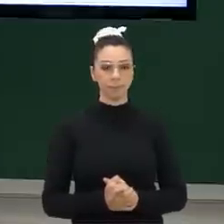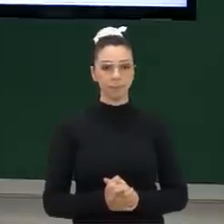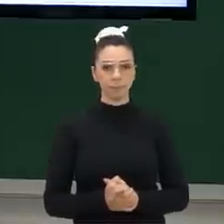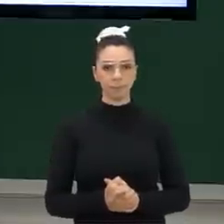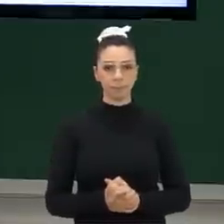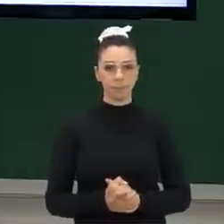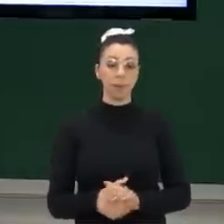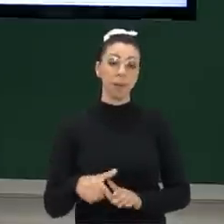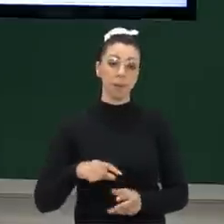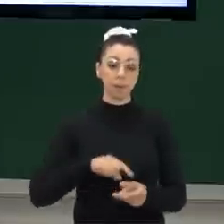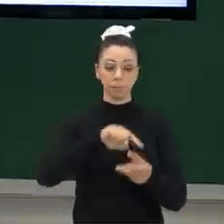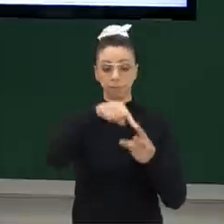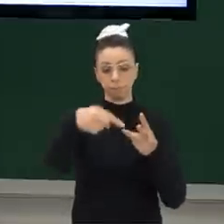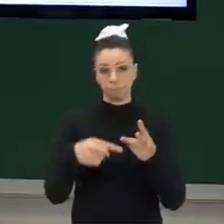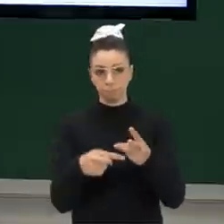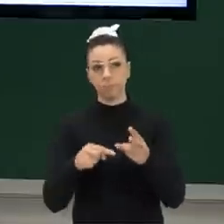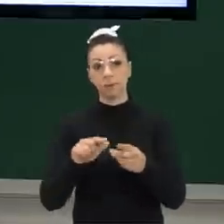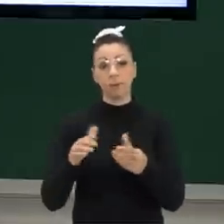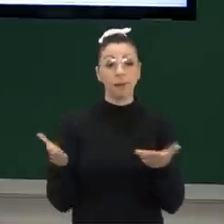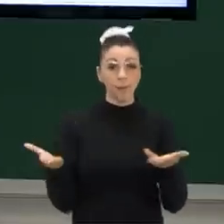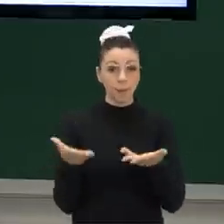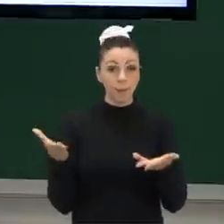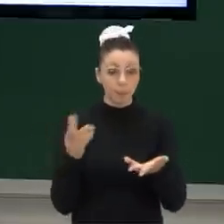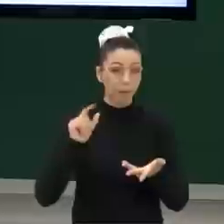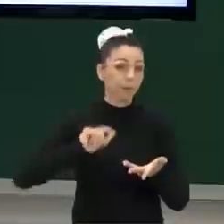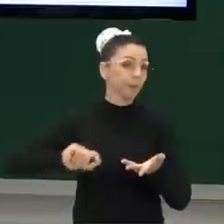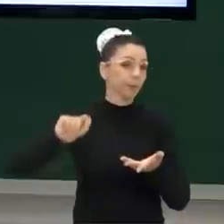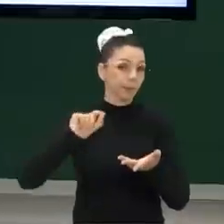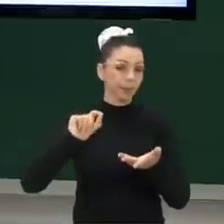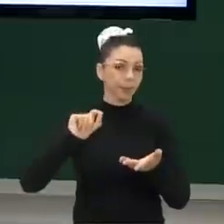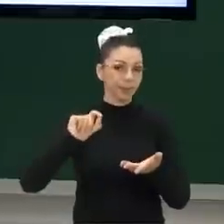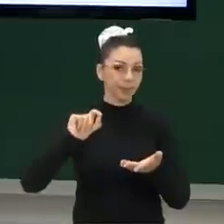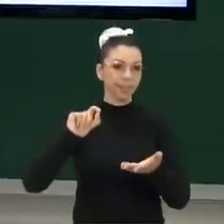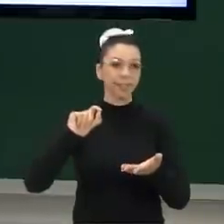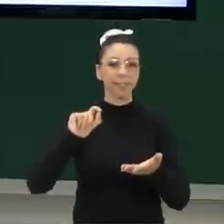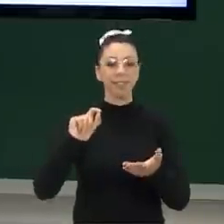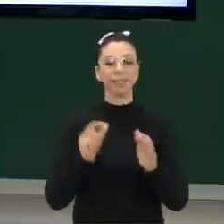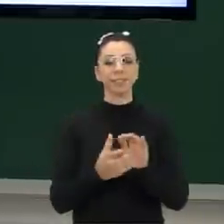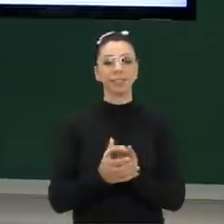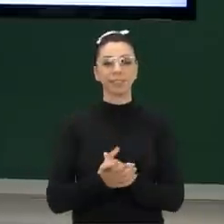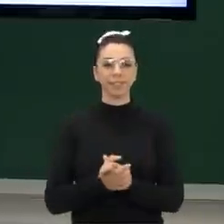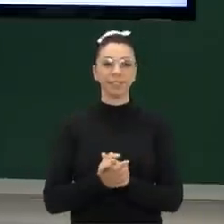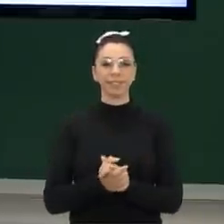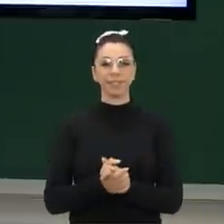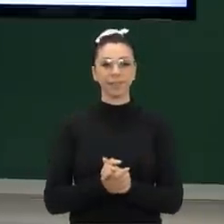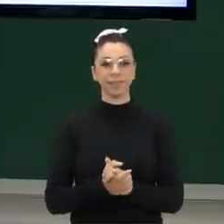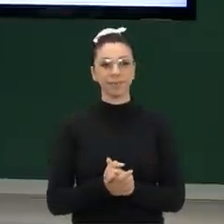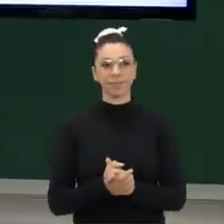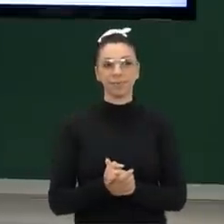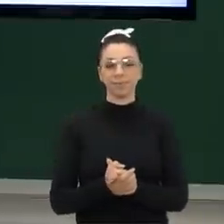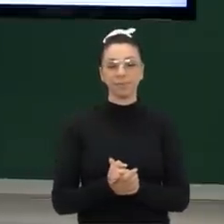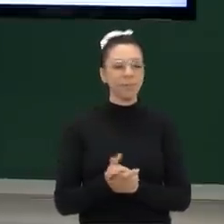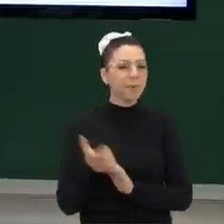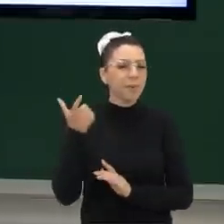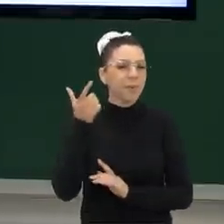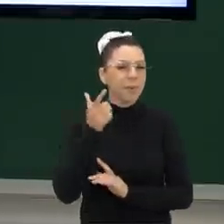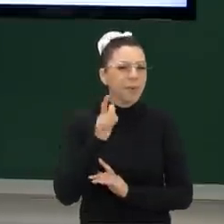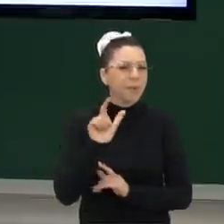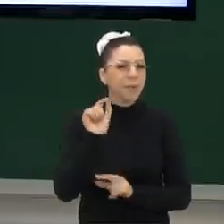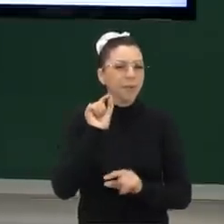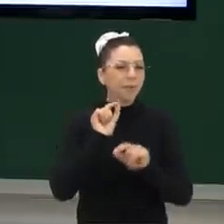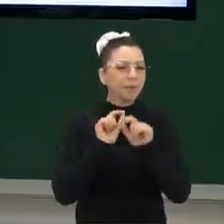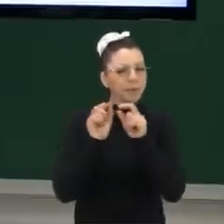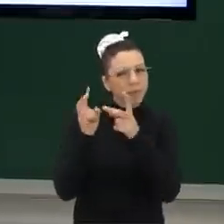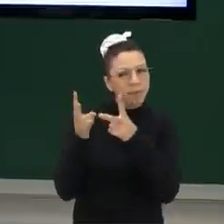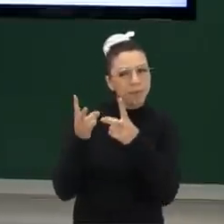nosso ático. Agora nós vamos para furniture. Conseguem identificar